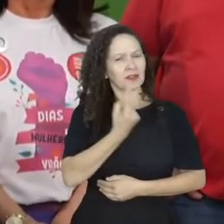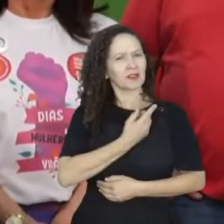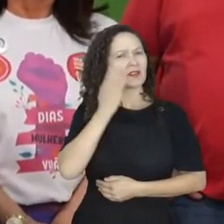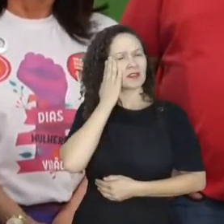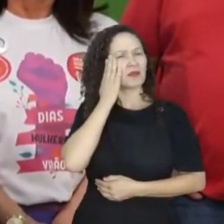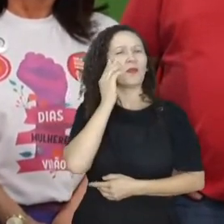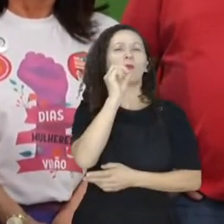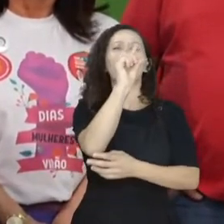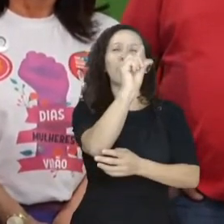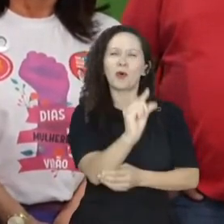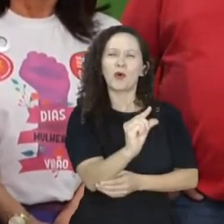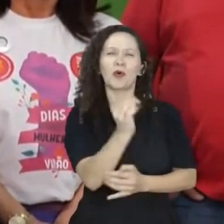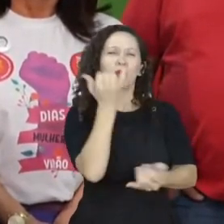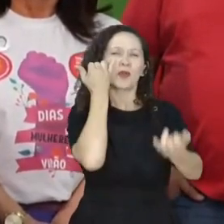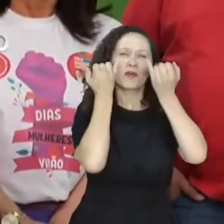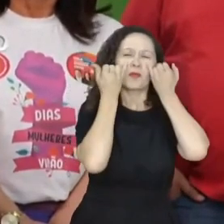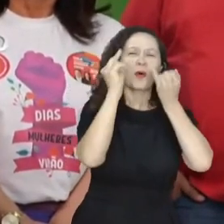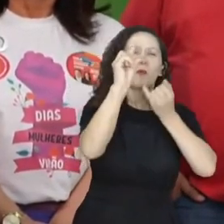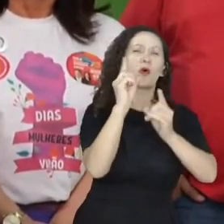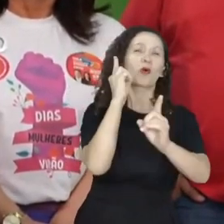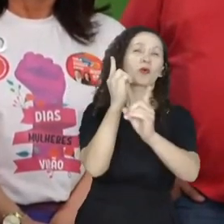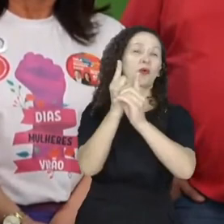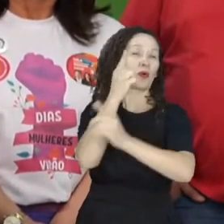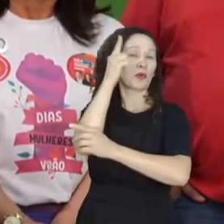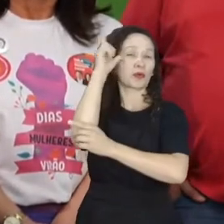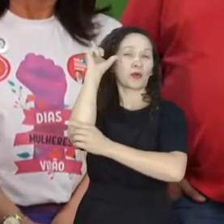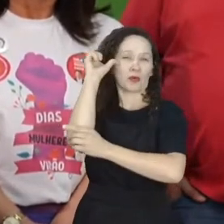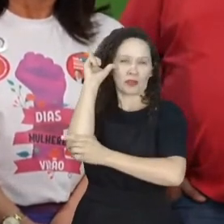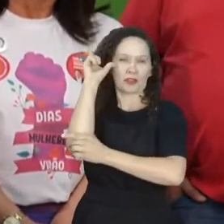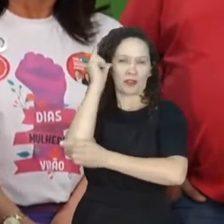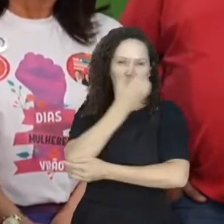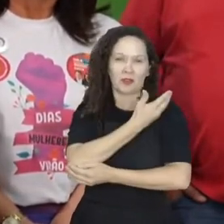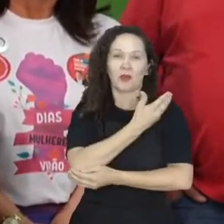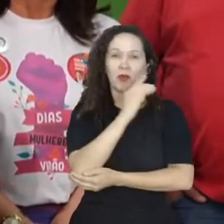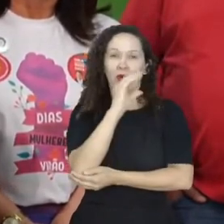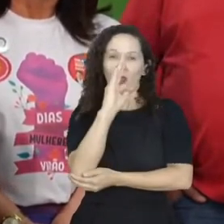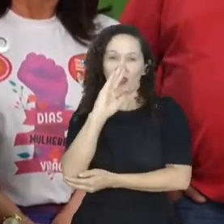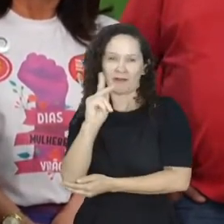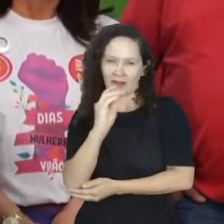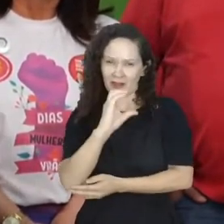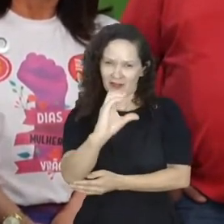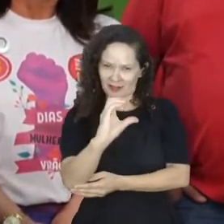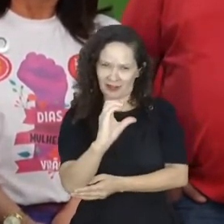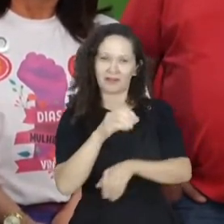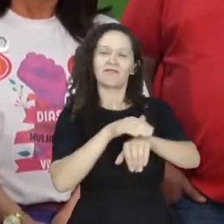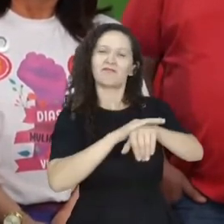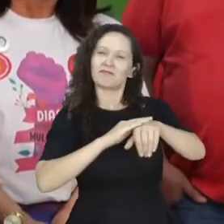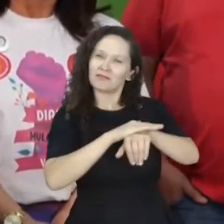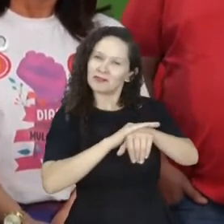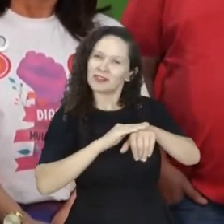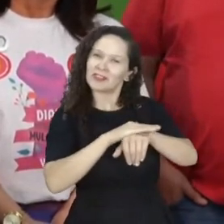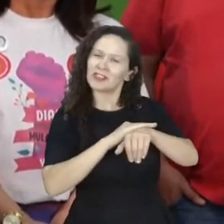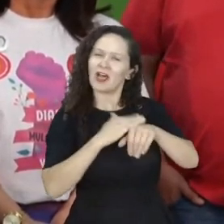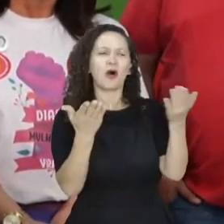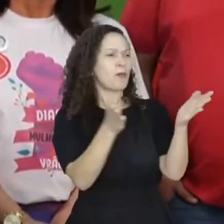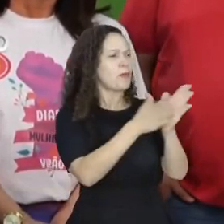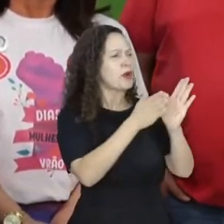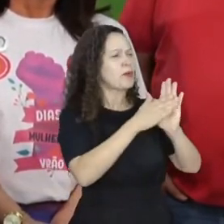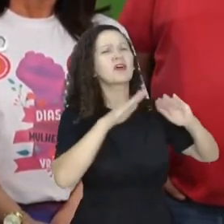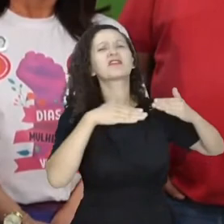muito pouco do seu encontro ontem com o Fernando Henrique Cardoso. Eu queria ouvir um relato, foi conversado, foi dada alguma